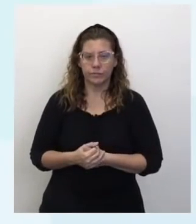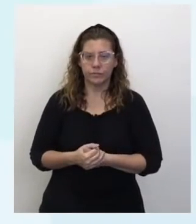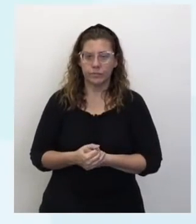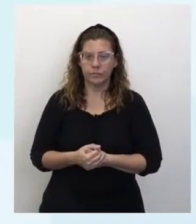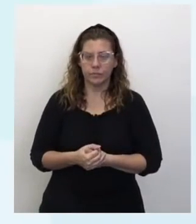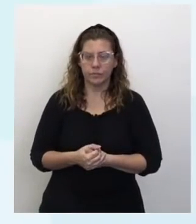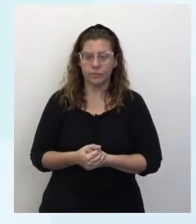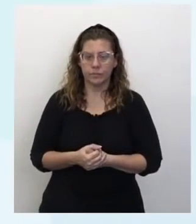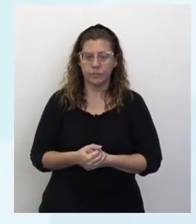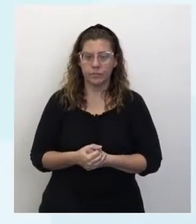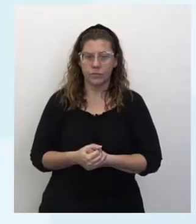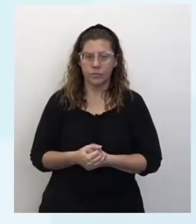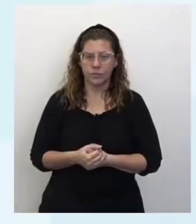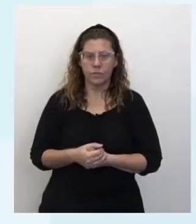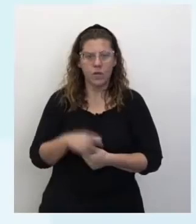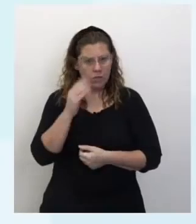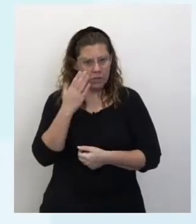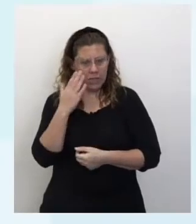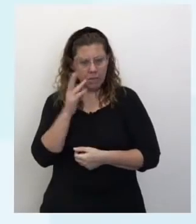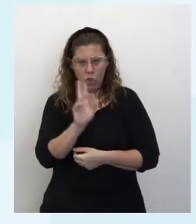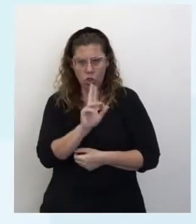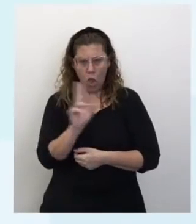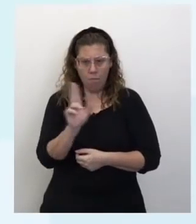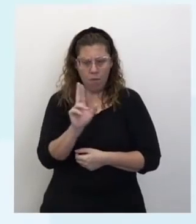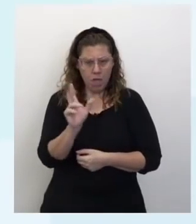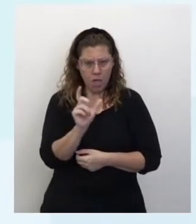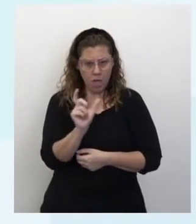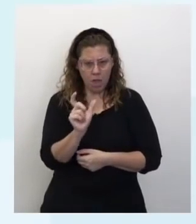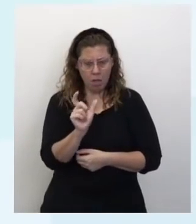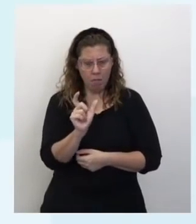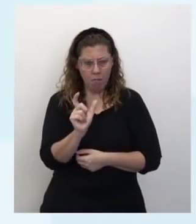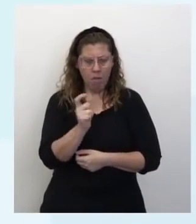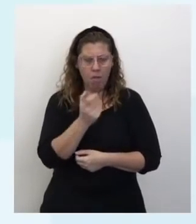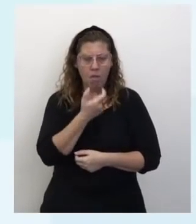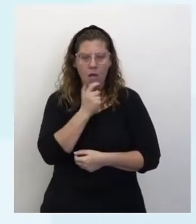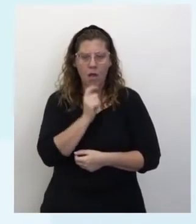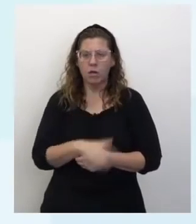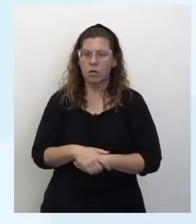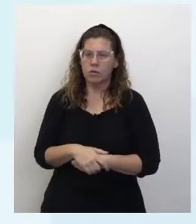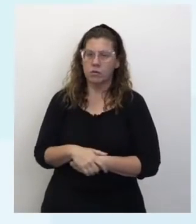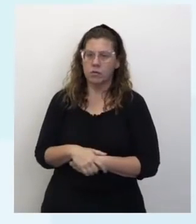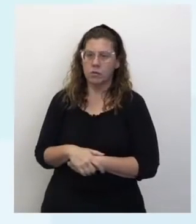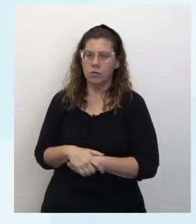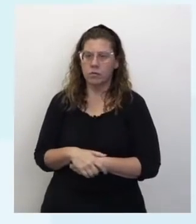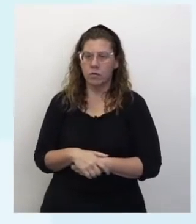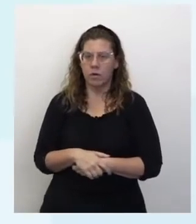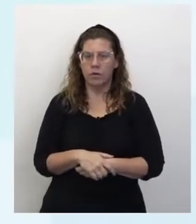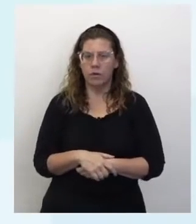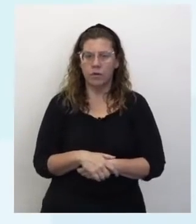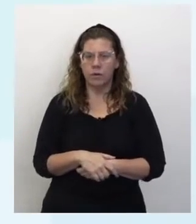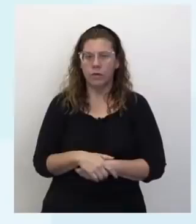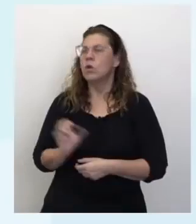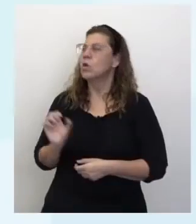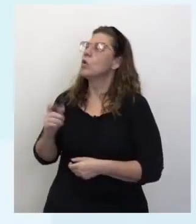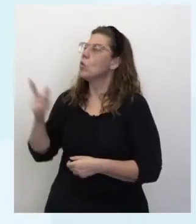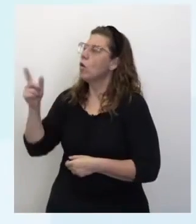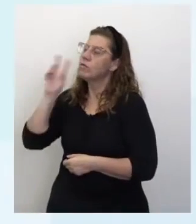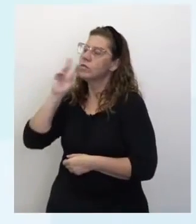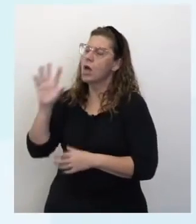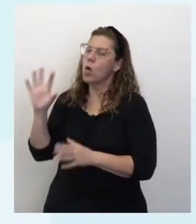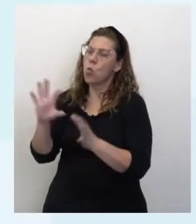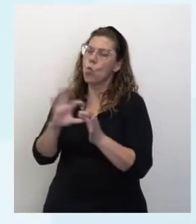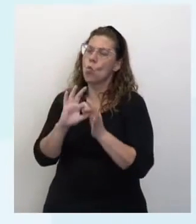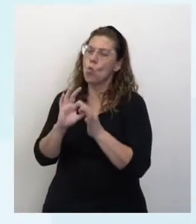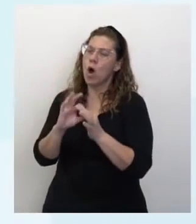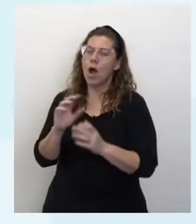English? Você sabe o nome deles em inglês? Which ones are the most relatable? Com quais deles vocês se relacionam mais?